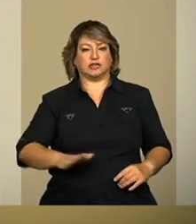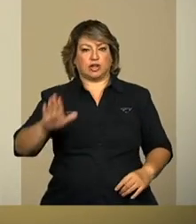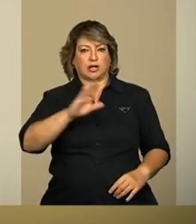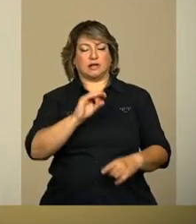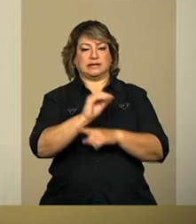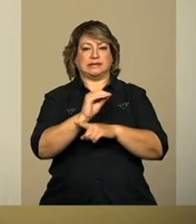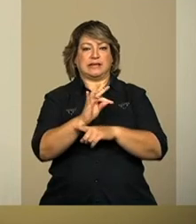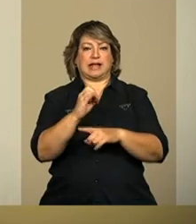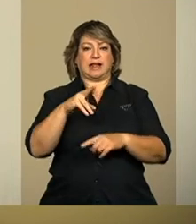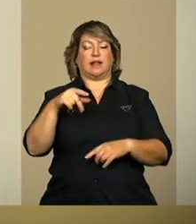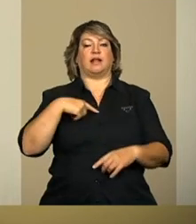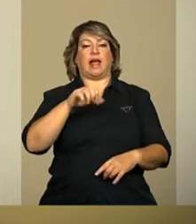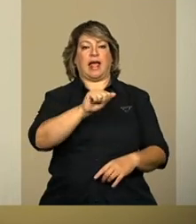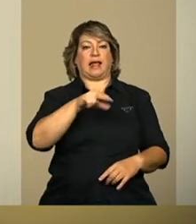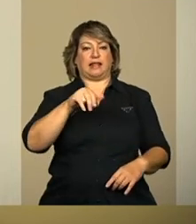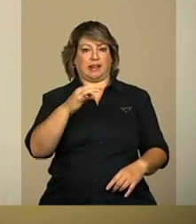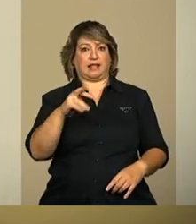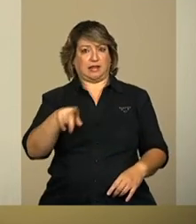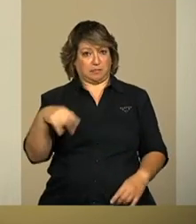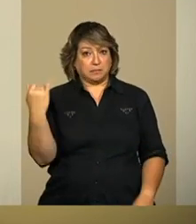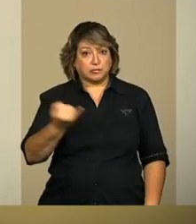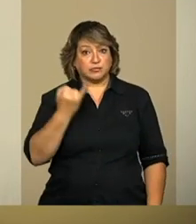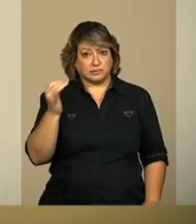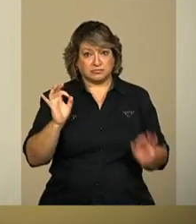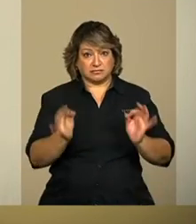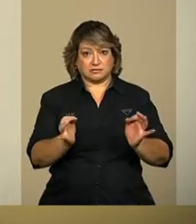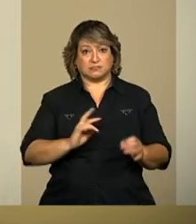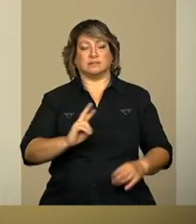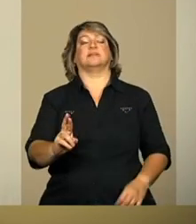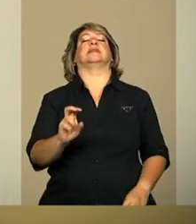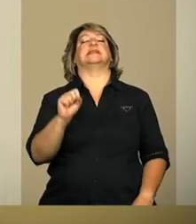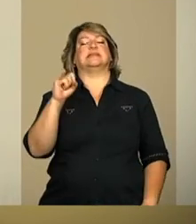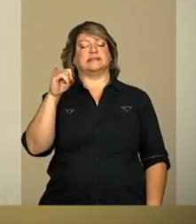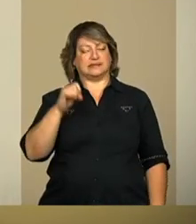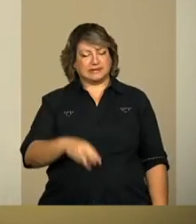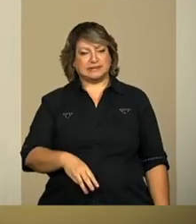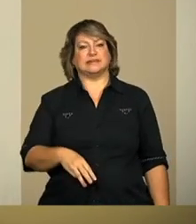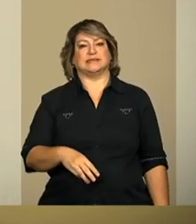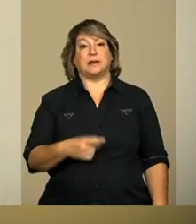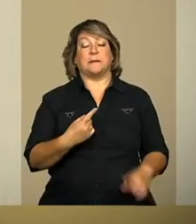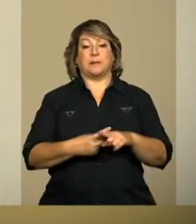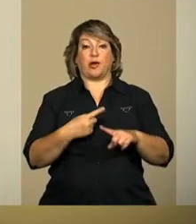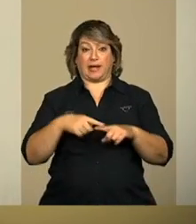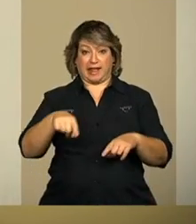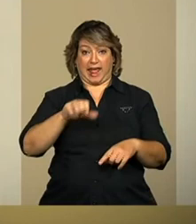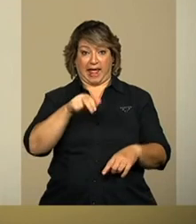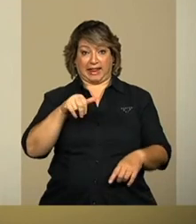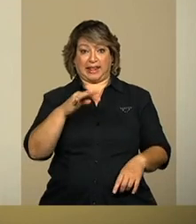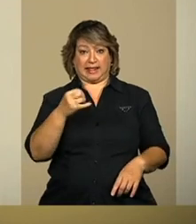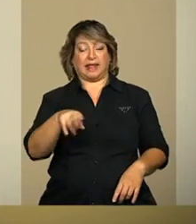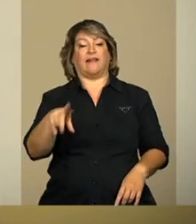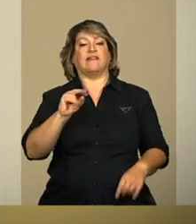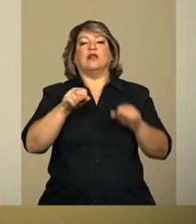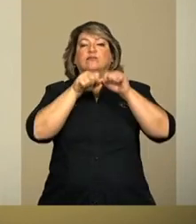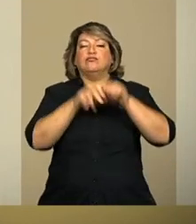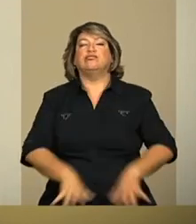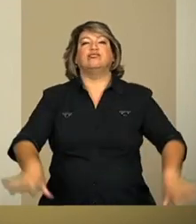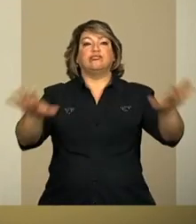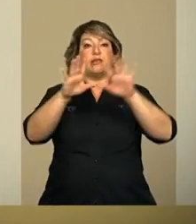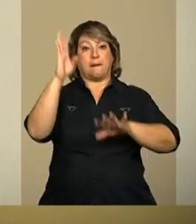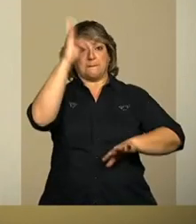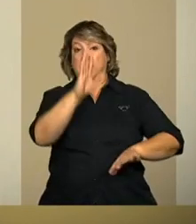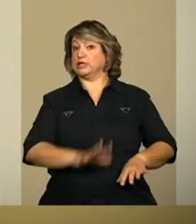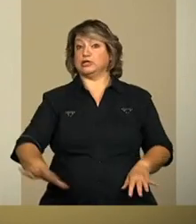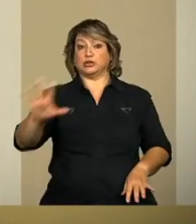e extensão Rural a anater vai ser muito importante para isso não é presidenta Ah vai sim Luciano porque aer vai difundir pelo Brasil